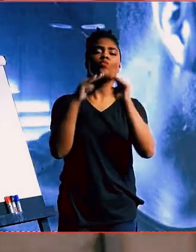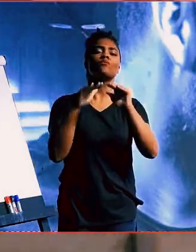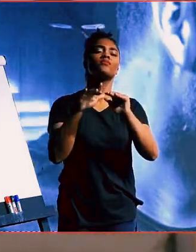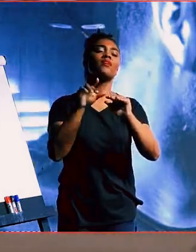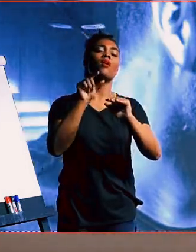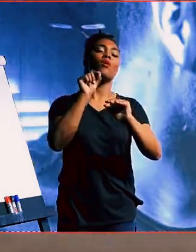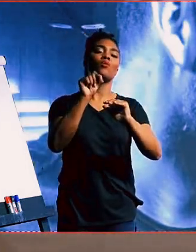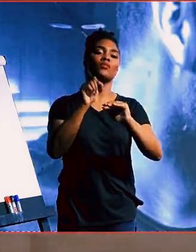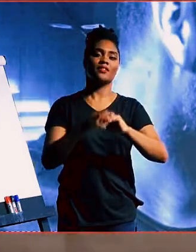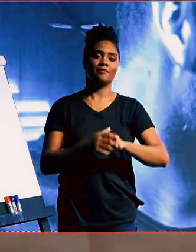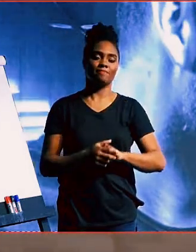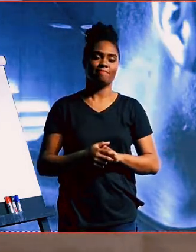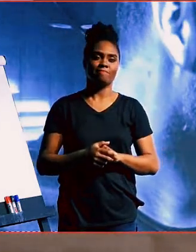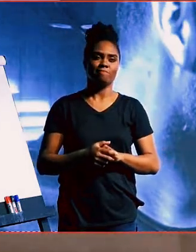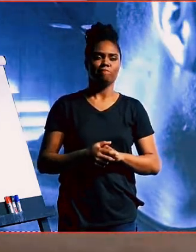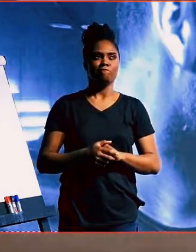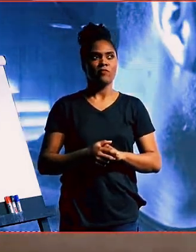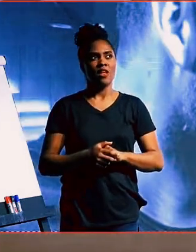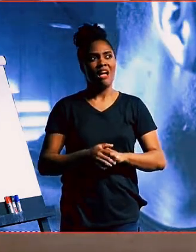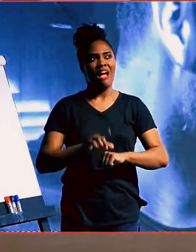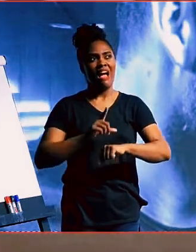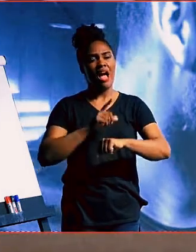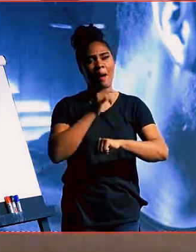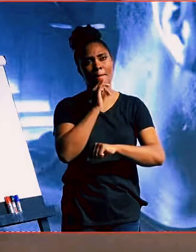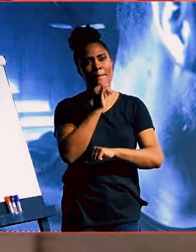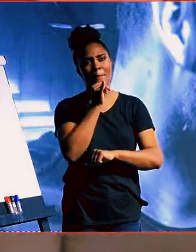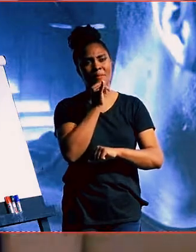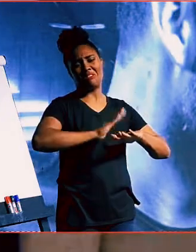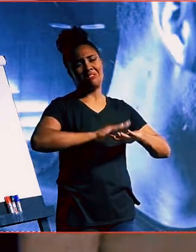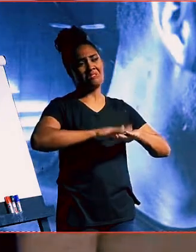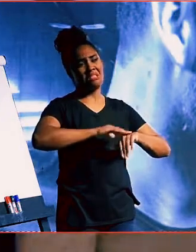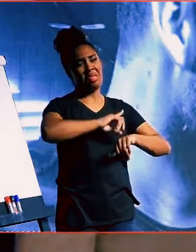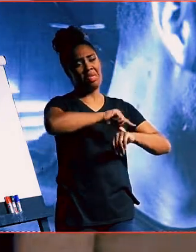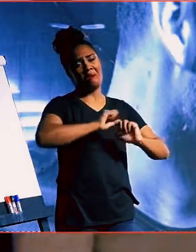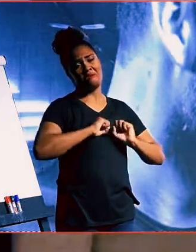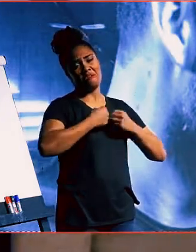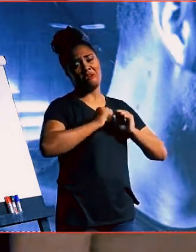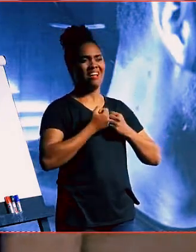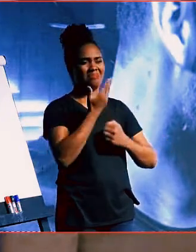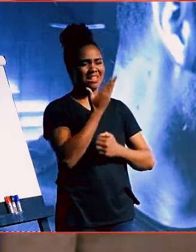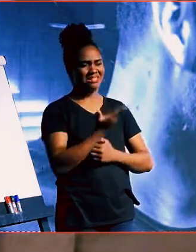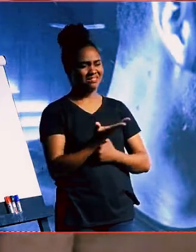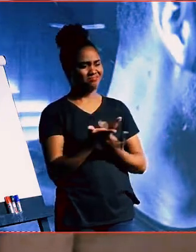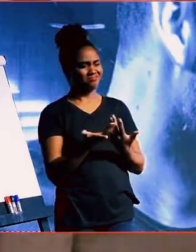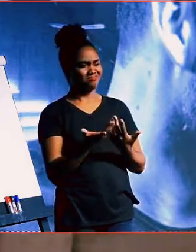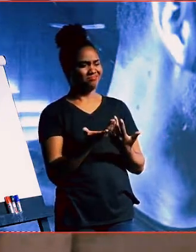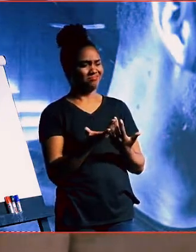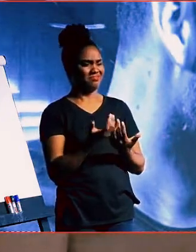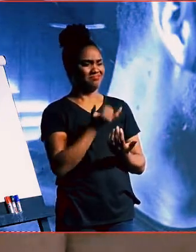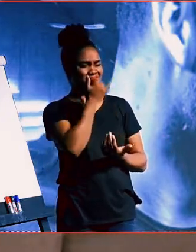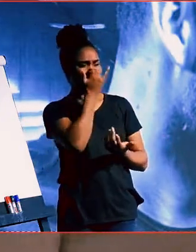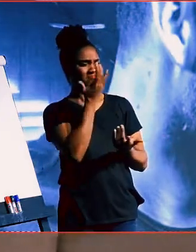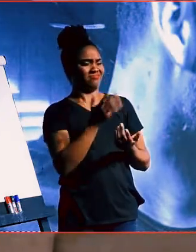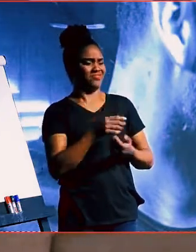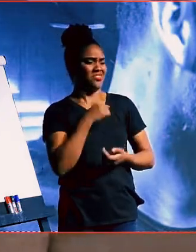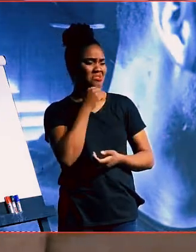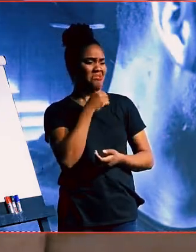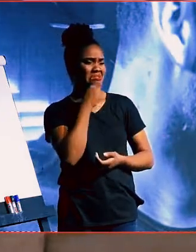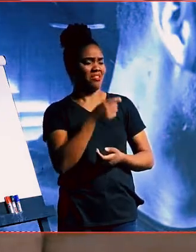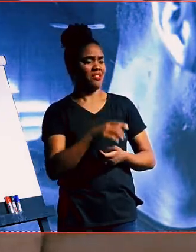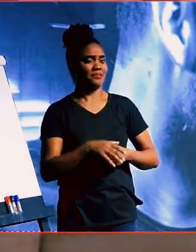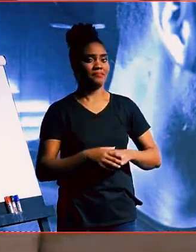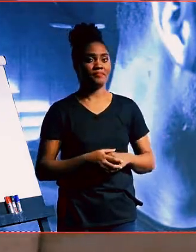vai ter que confrontar as horas que Você investiu em coisas que não te deram retorno eu confrontei isso tem coisas incríveis acontecendo até na